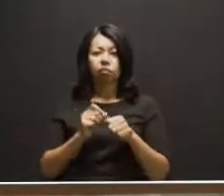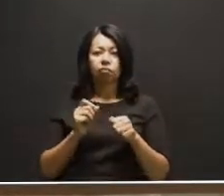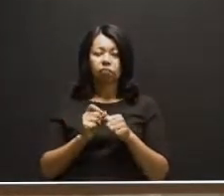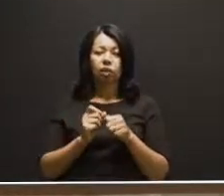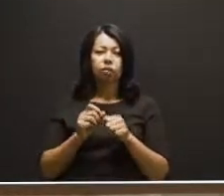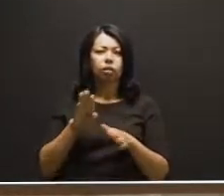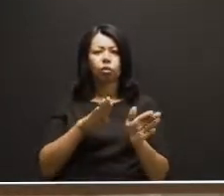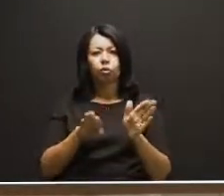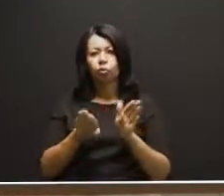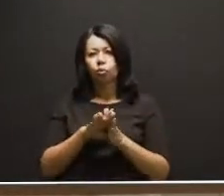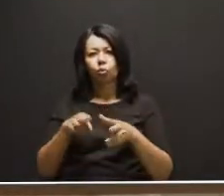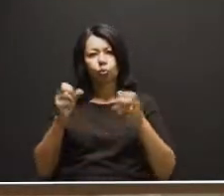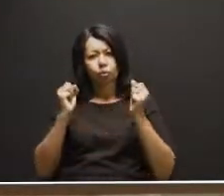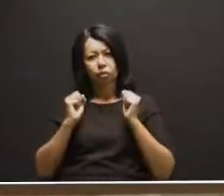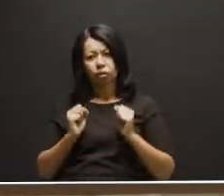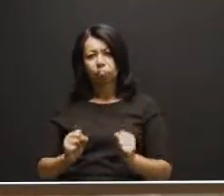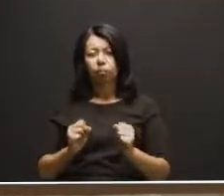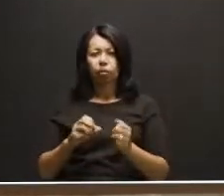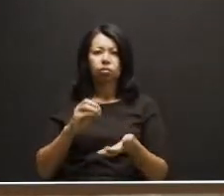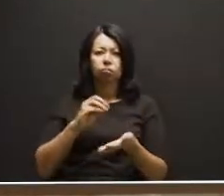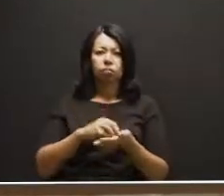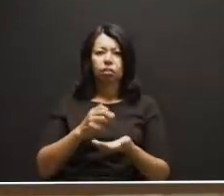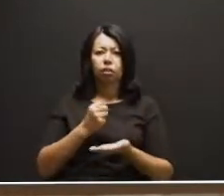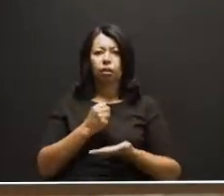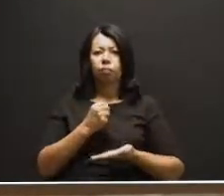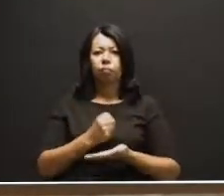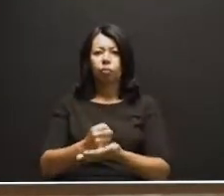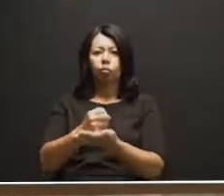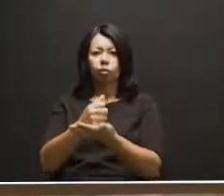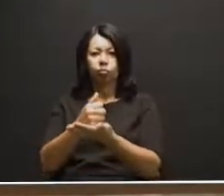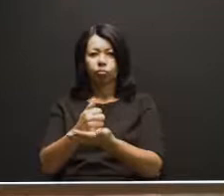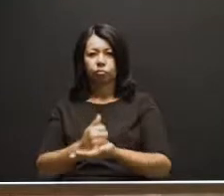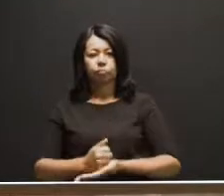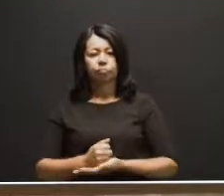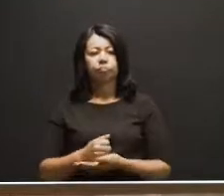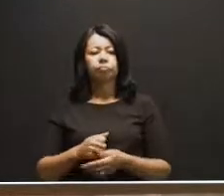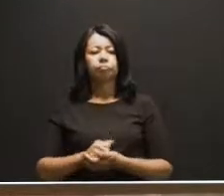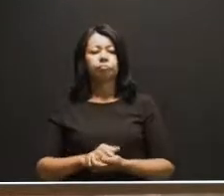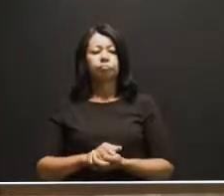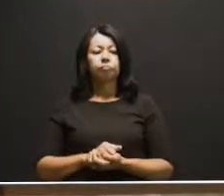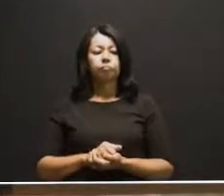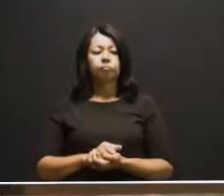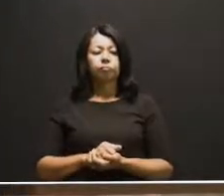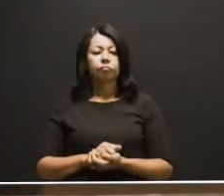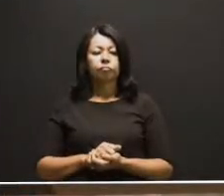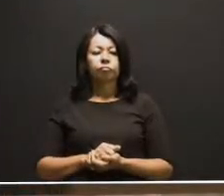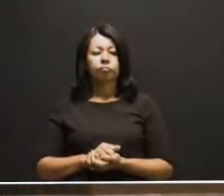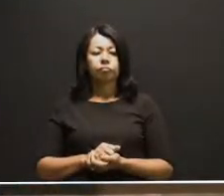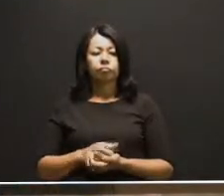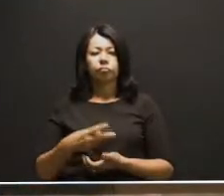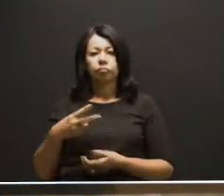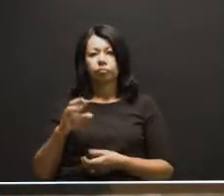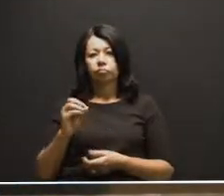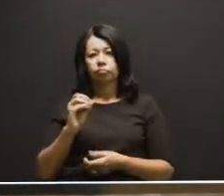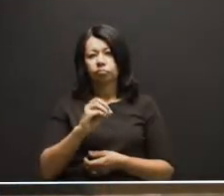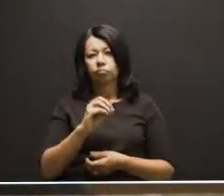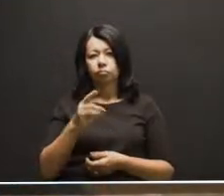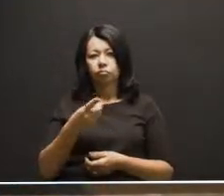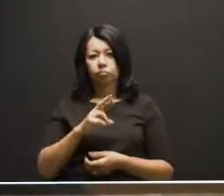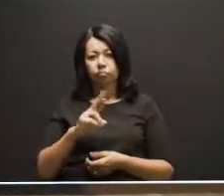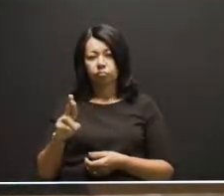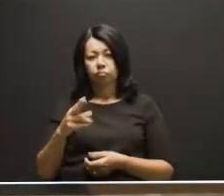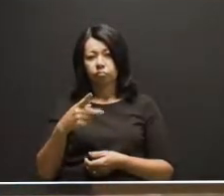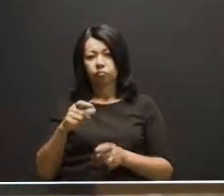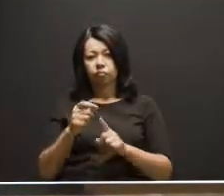limonada e não tem apoio porque desculpa melhor do chão mas é uma mixaria 200 mil reais por mês pra ter esse retorno